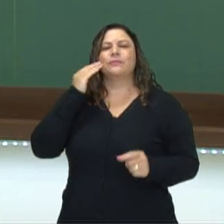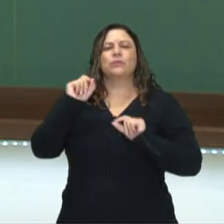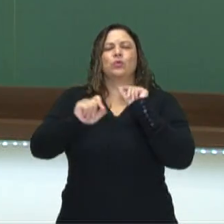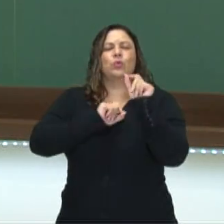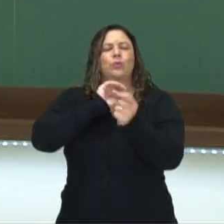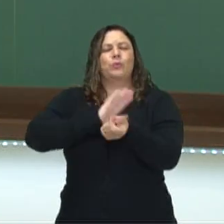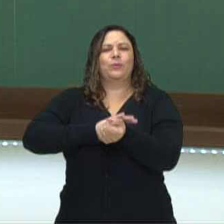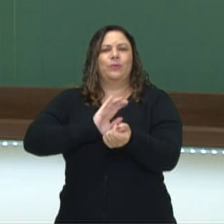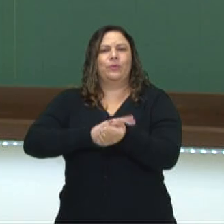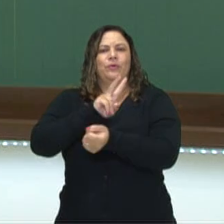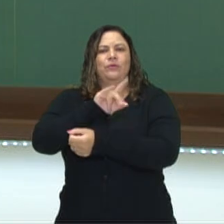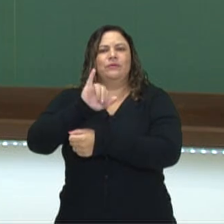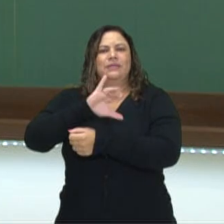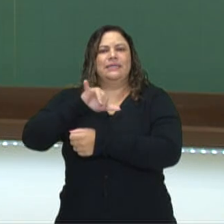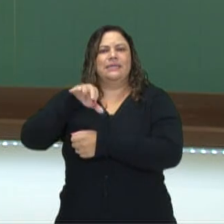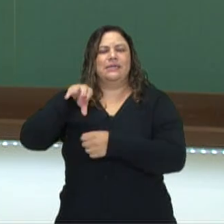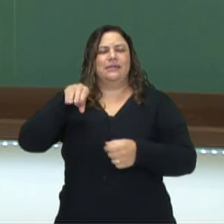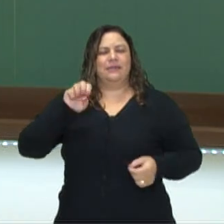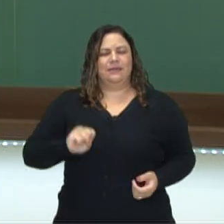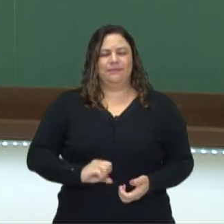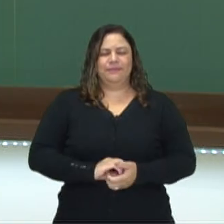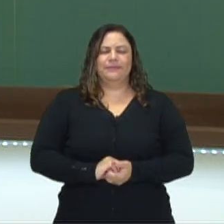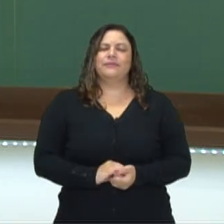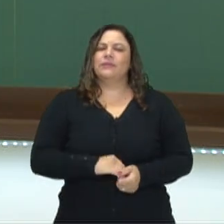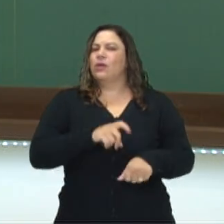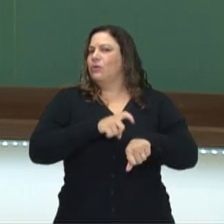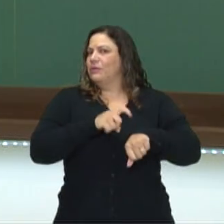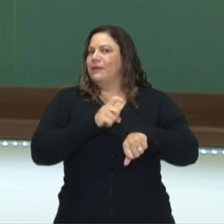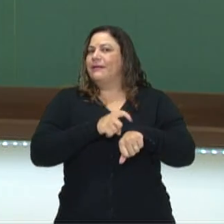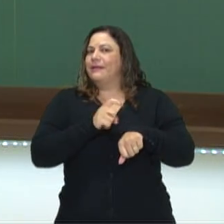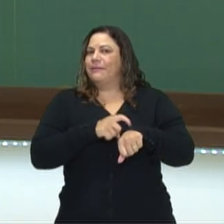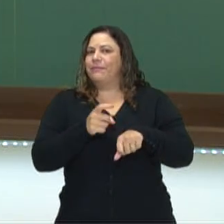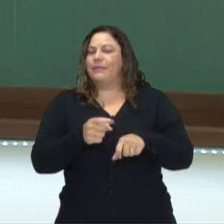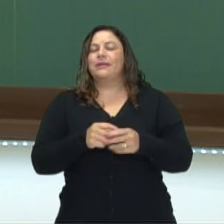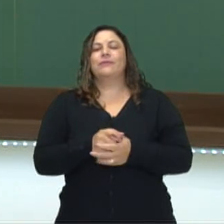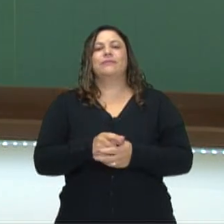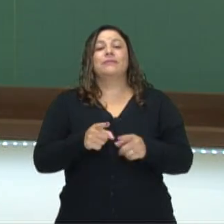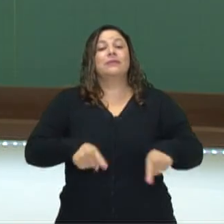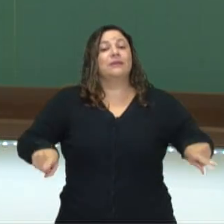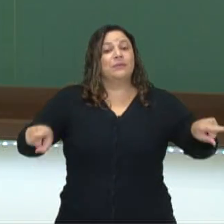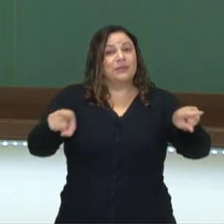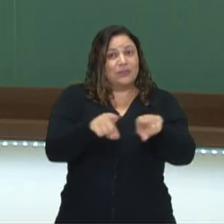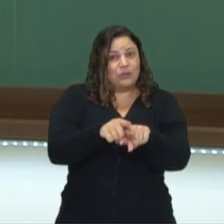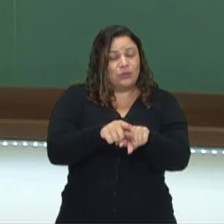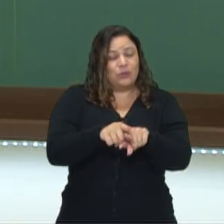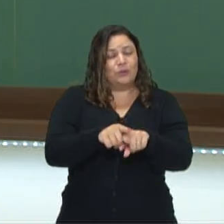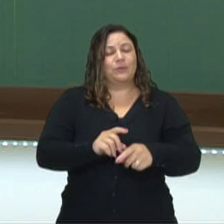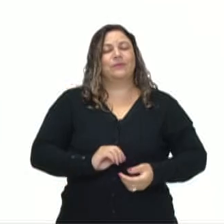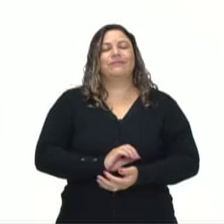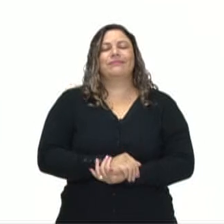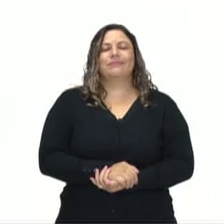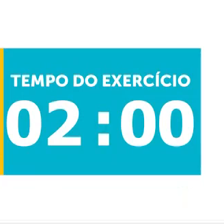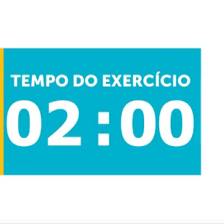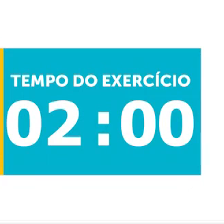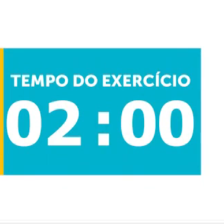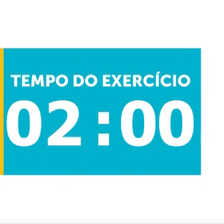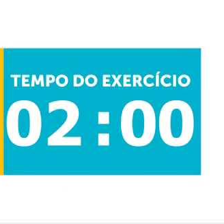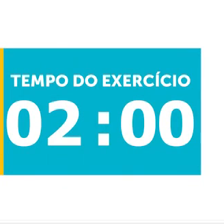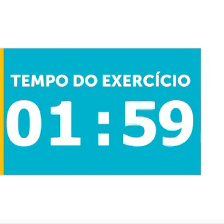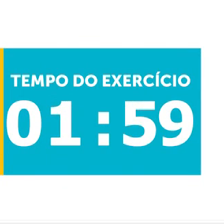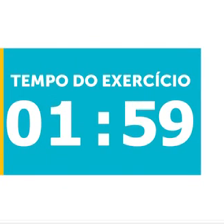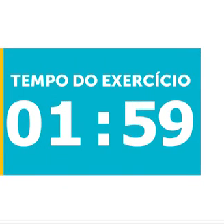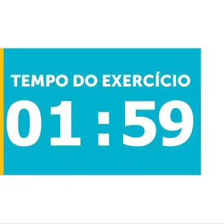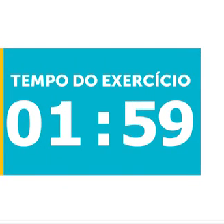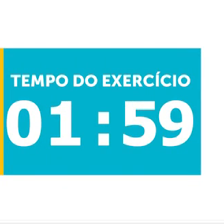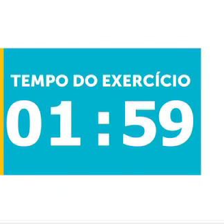vícios. Vamos lá, vou deixar um tempinho para vocês fazerem a atividade aí, daqui a pouquinho a gente volta com a correção.